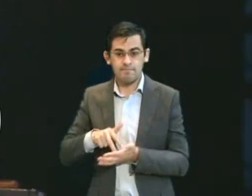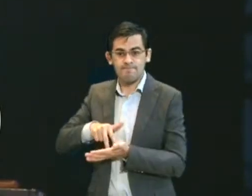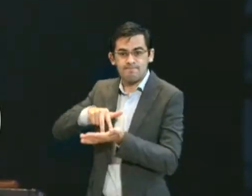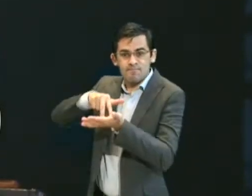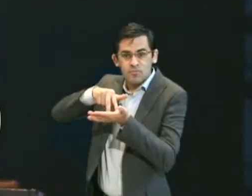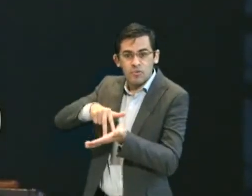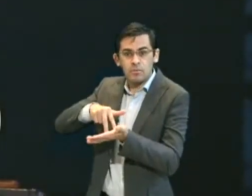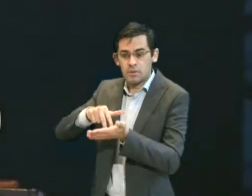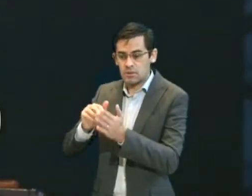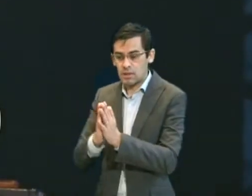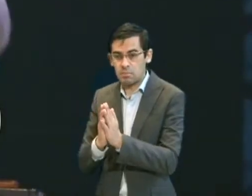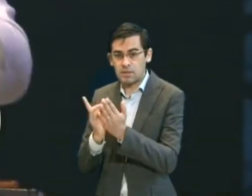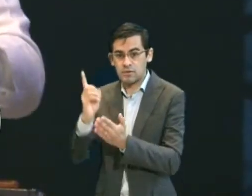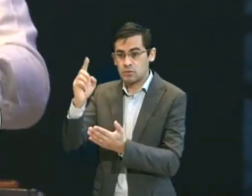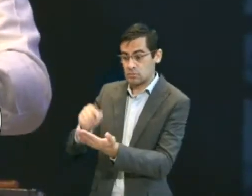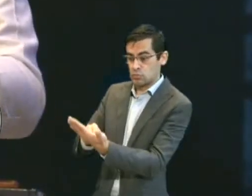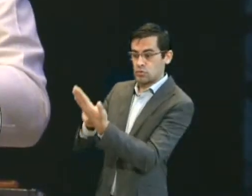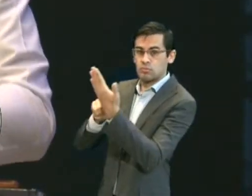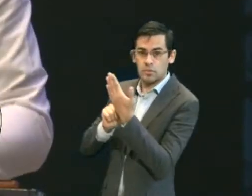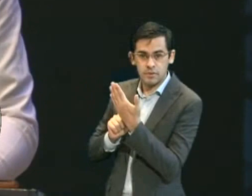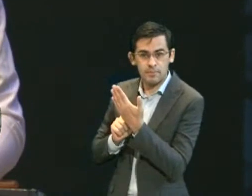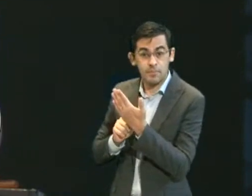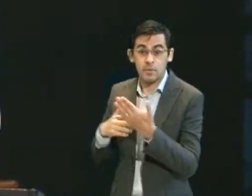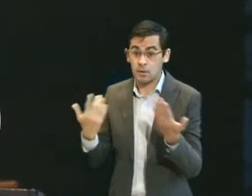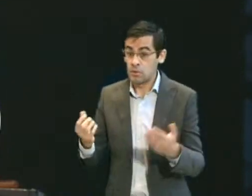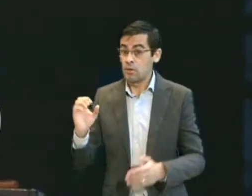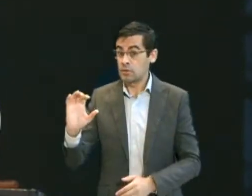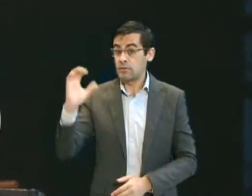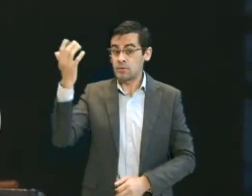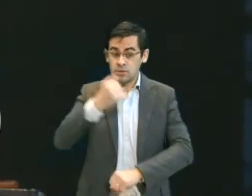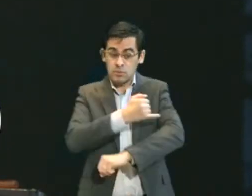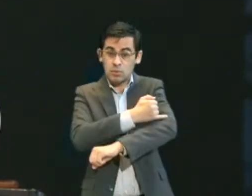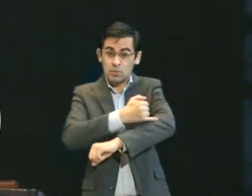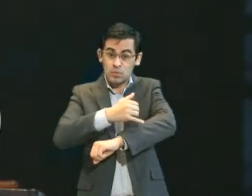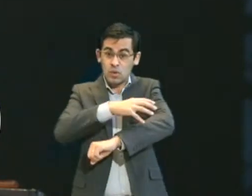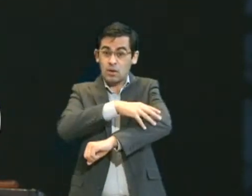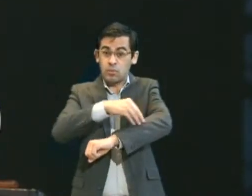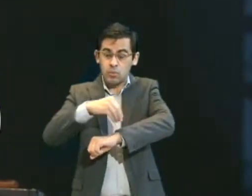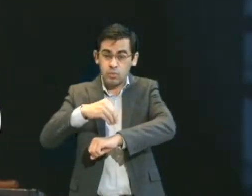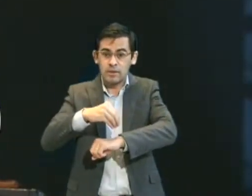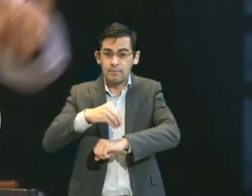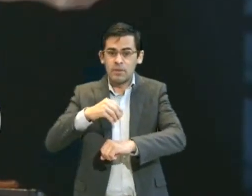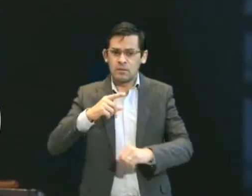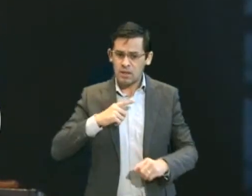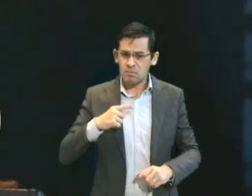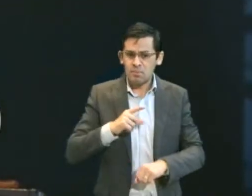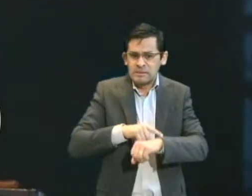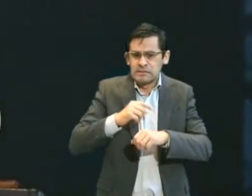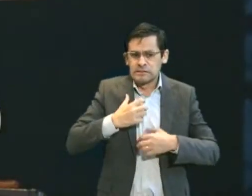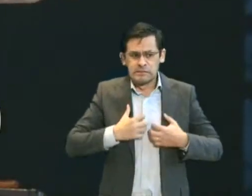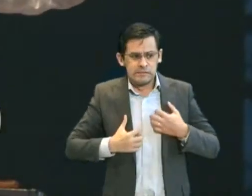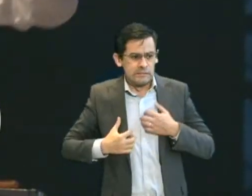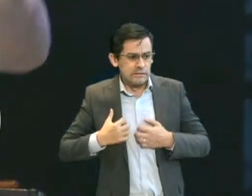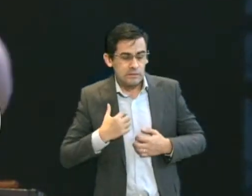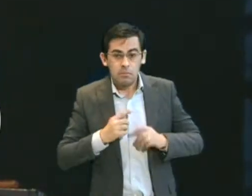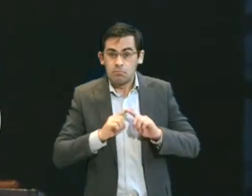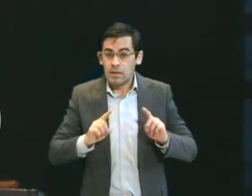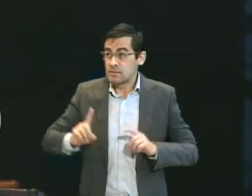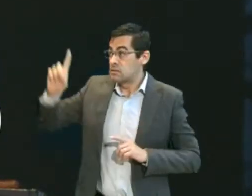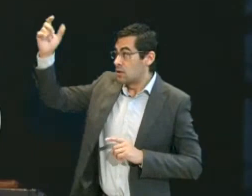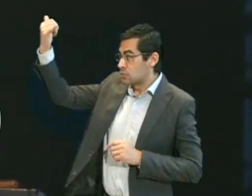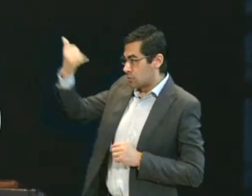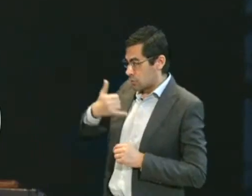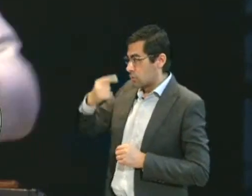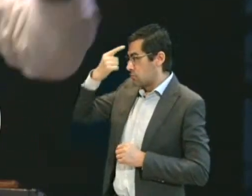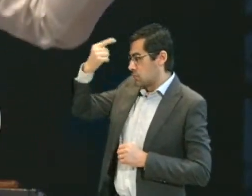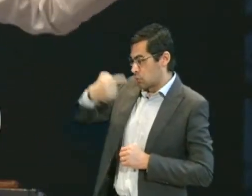na palavra revelada de Deus. Era isso que estava acontecendo com Jacó. Ele estava tendo que enfrentar uma aflição, mas ele disse: foi o Senhor que disse para eu voltar para